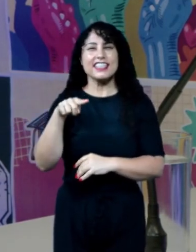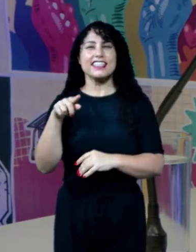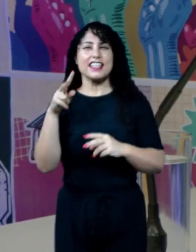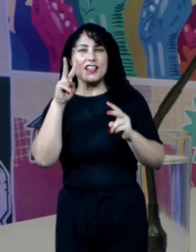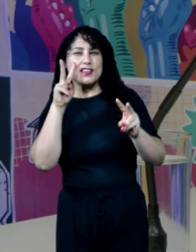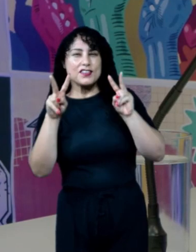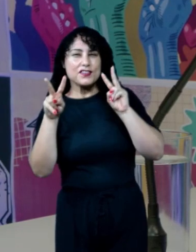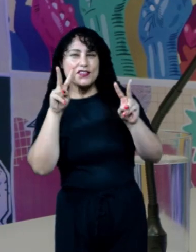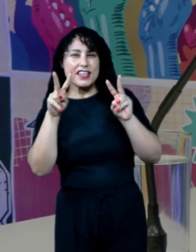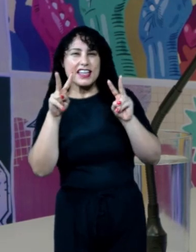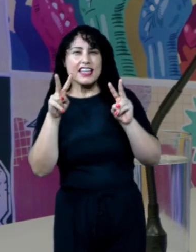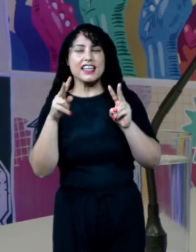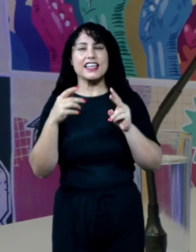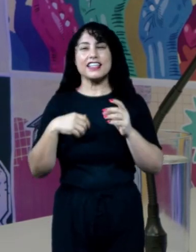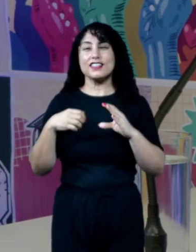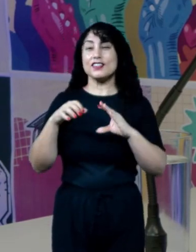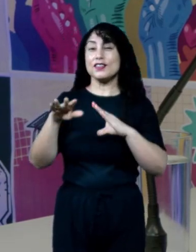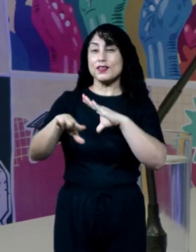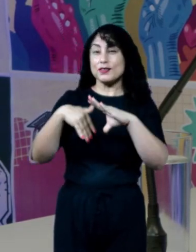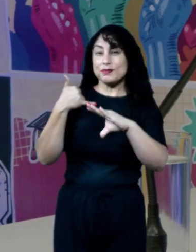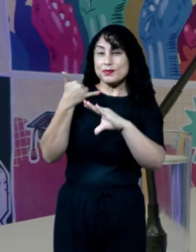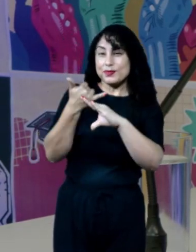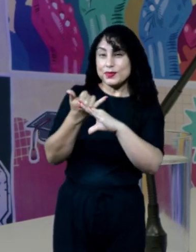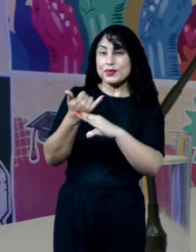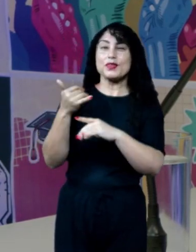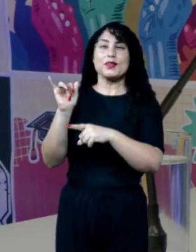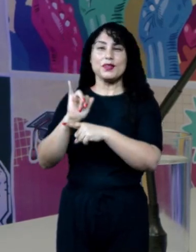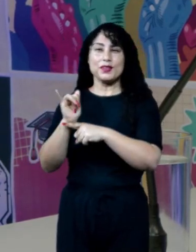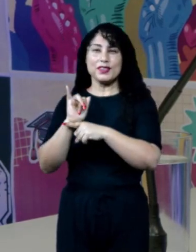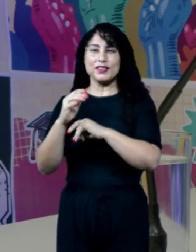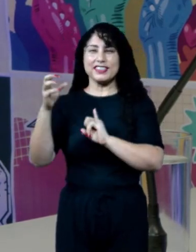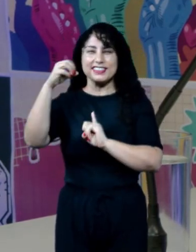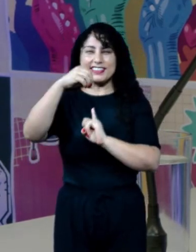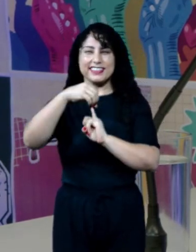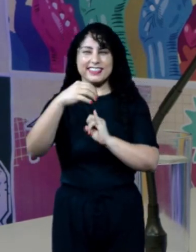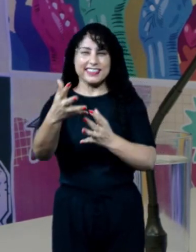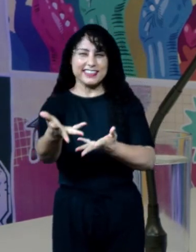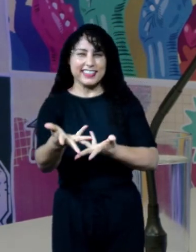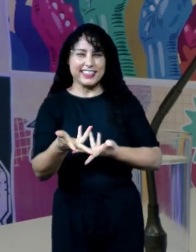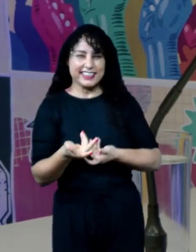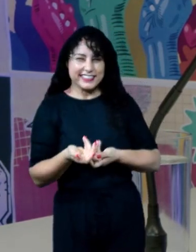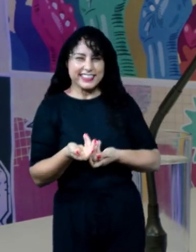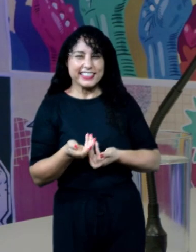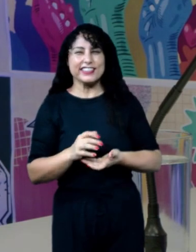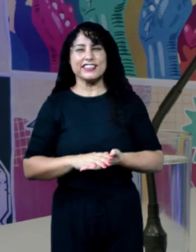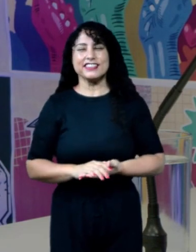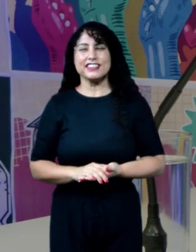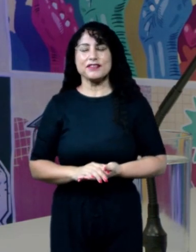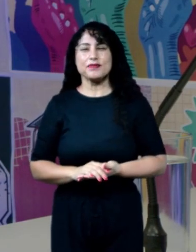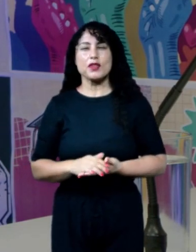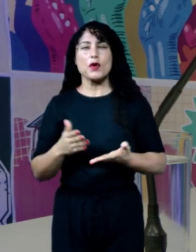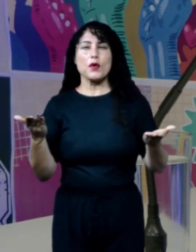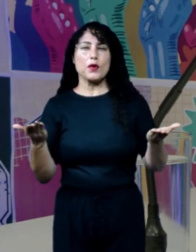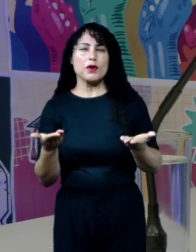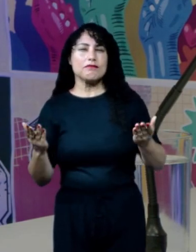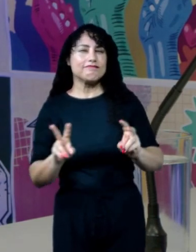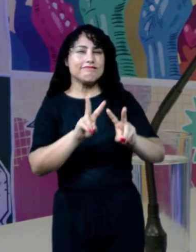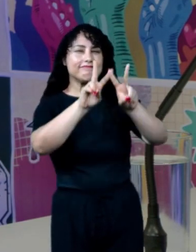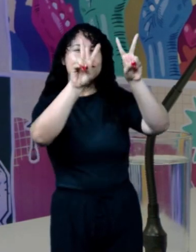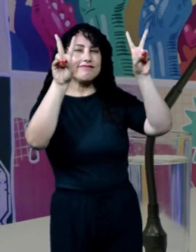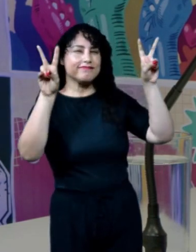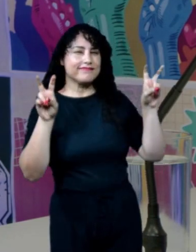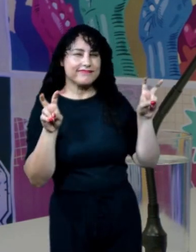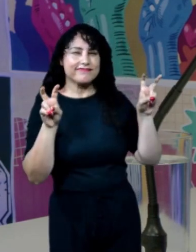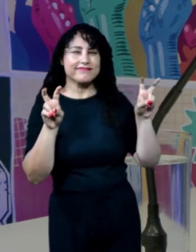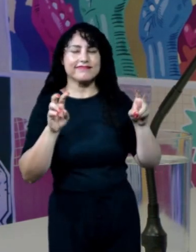vendo através do canal do YouTube do IFB, sejam muito bem-vindos, porque hoje nós vamos tratar de um